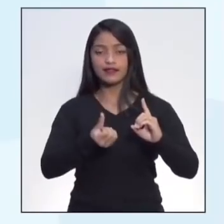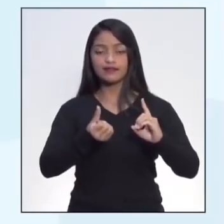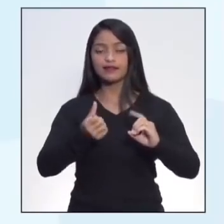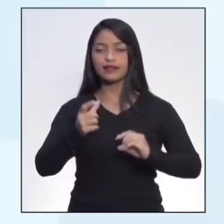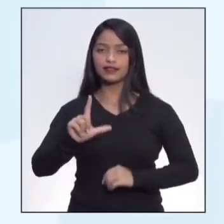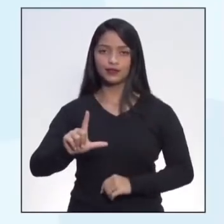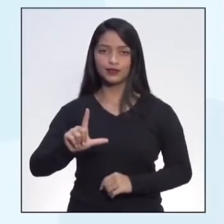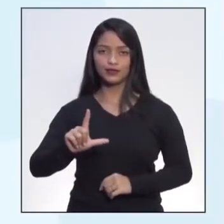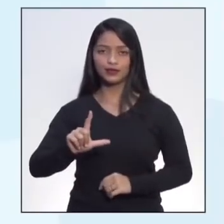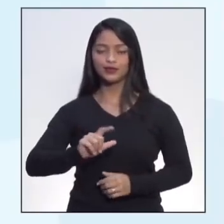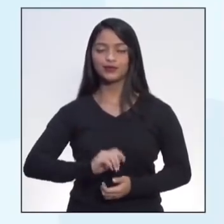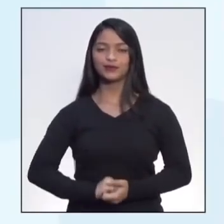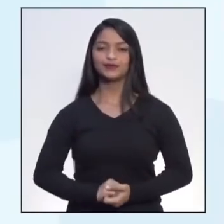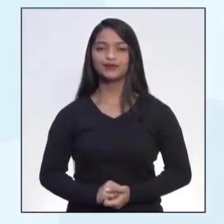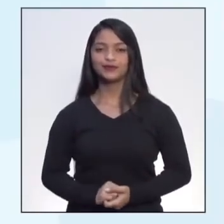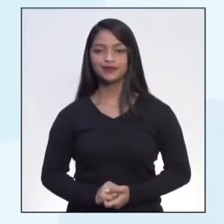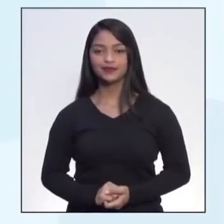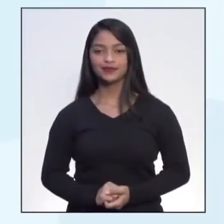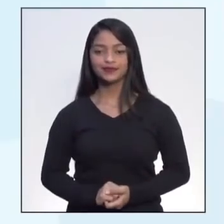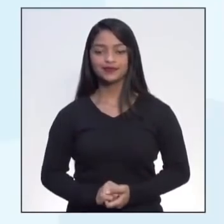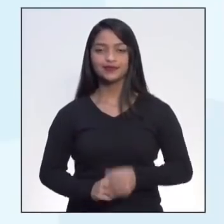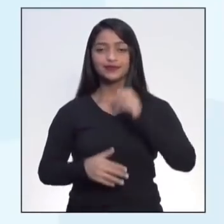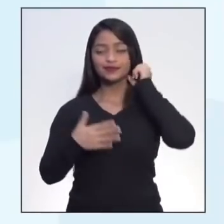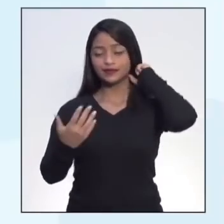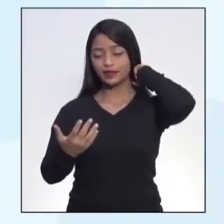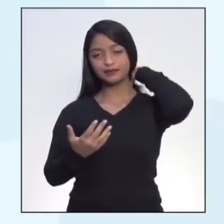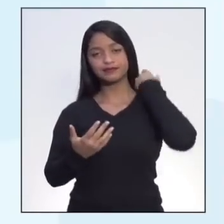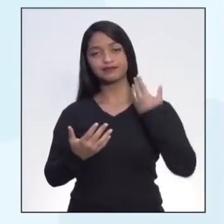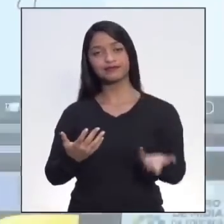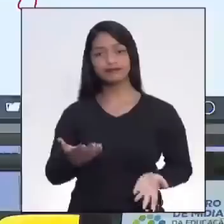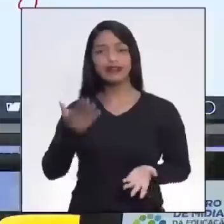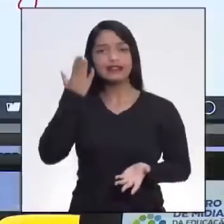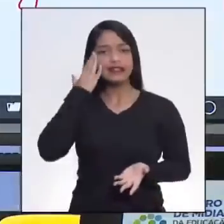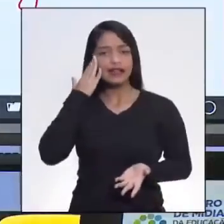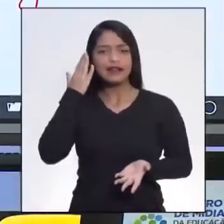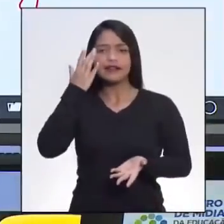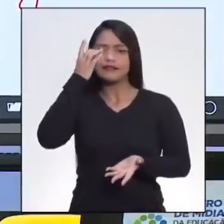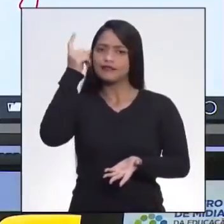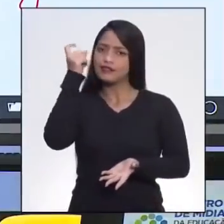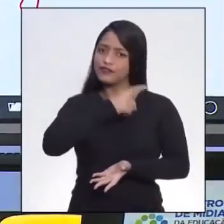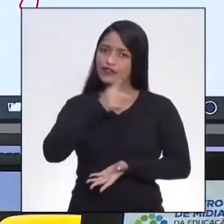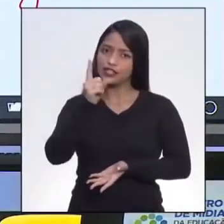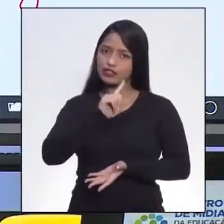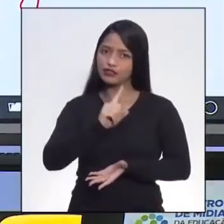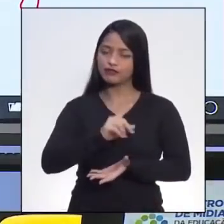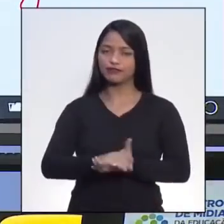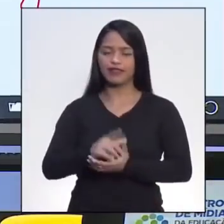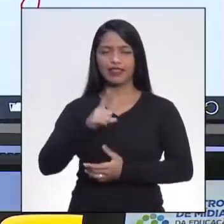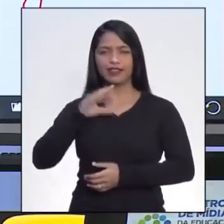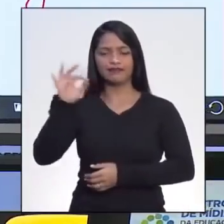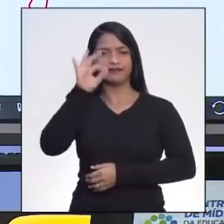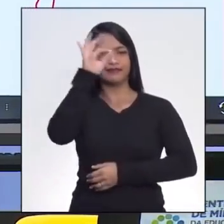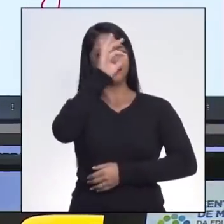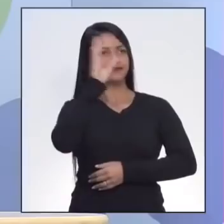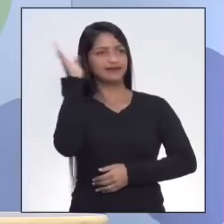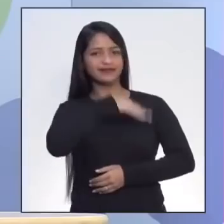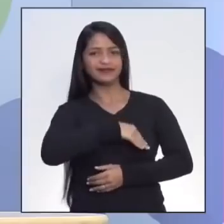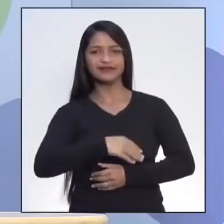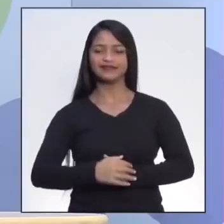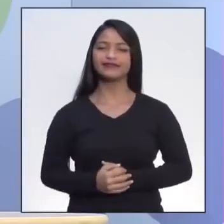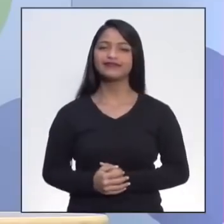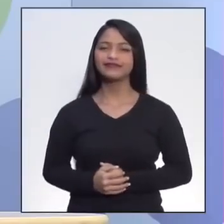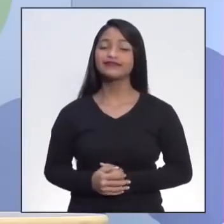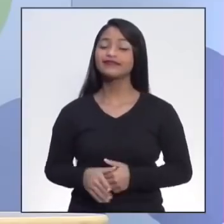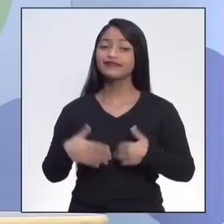6 litros. Como são 3 paredes, embora não seja tão difícil. Ó, tem um bichinho aqui. Vai, fala. Nesse daí,